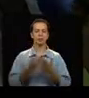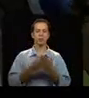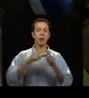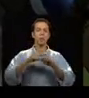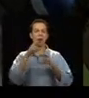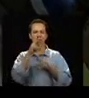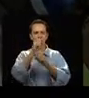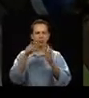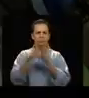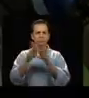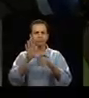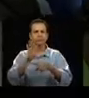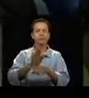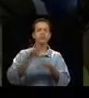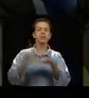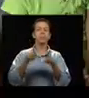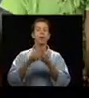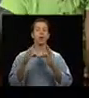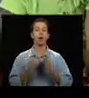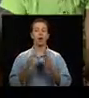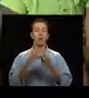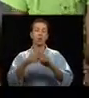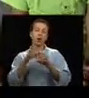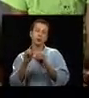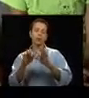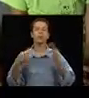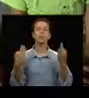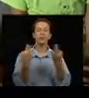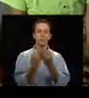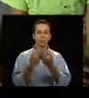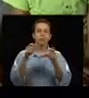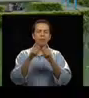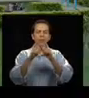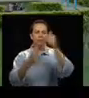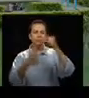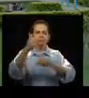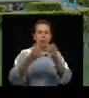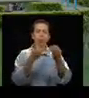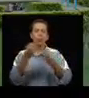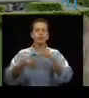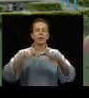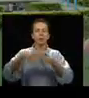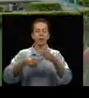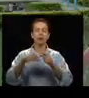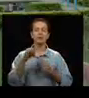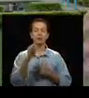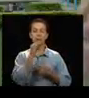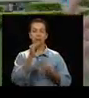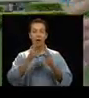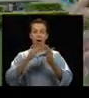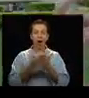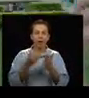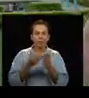que já é trabalhada aqui, mas fortalecida em casa, porque as crianças ensinam também aos seus familiares, e a equipe itinerante faz uma avaliação desse